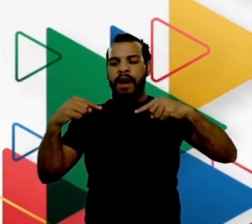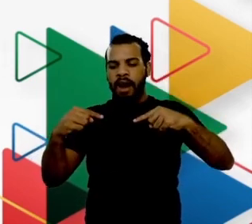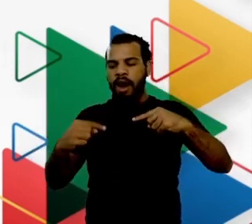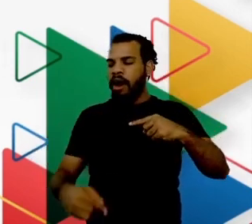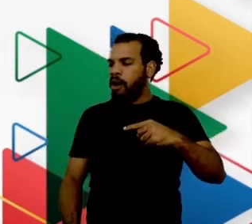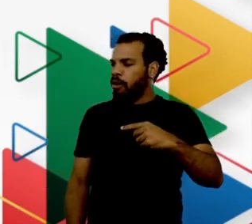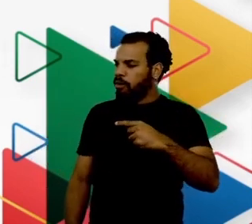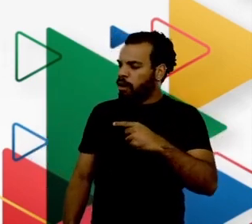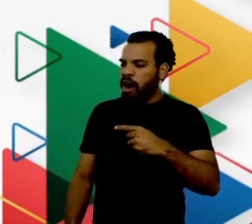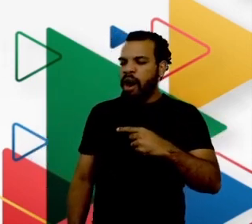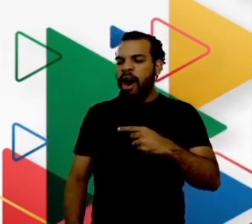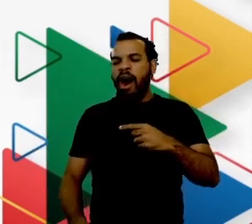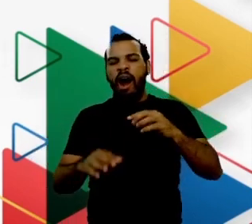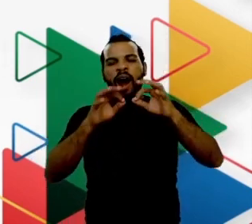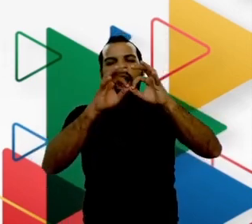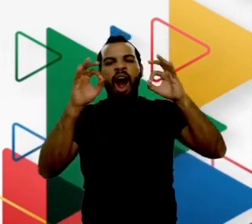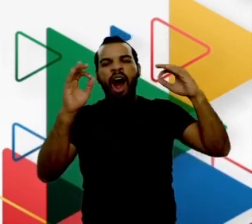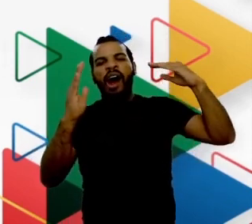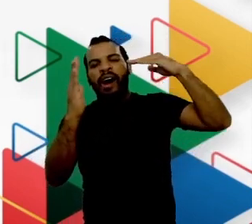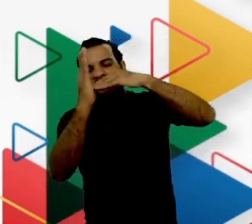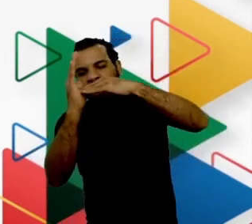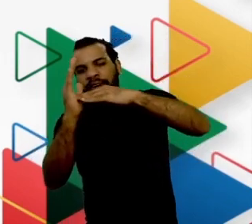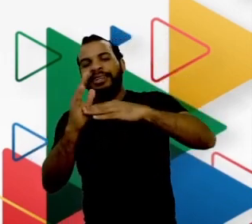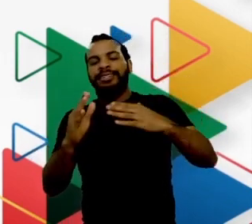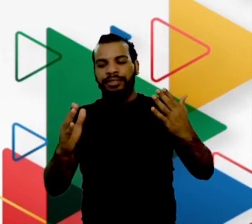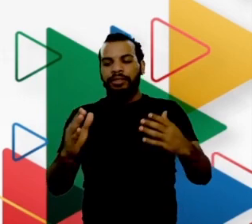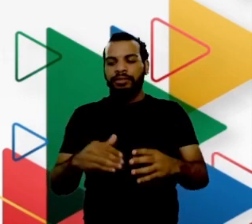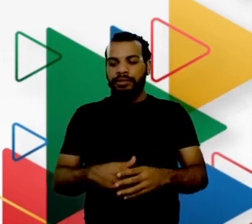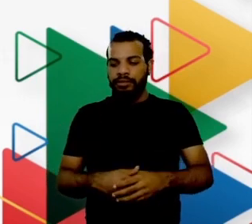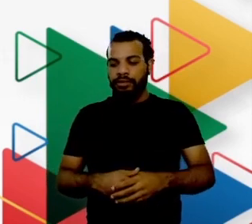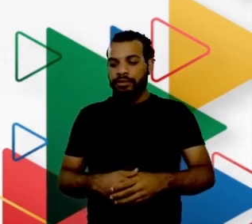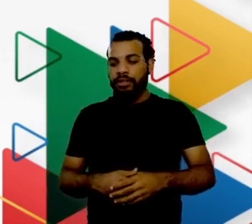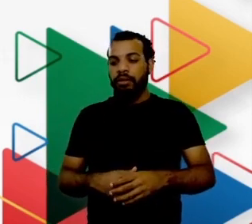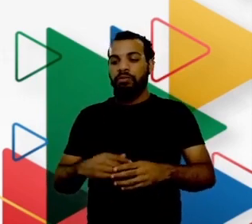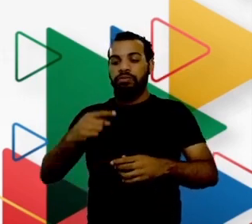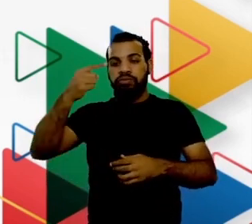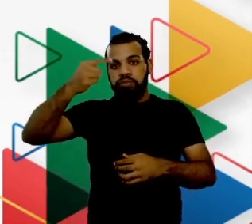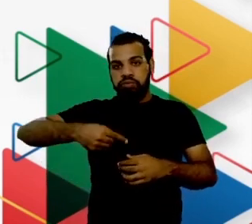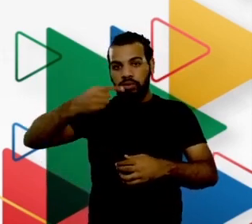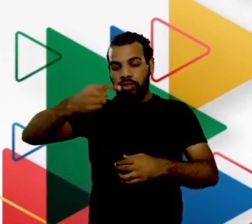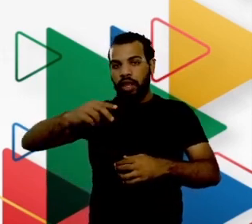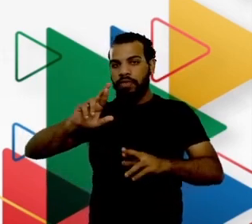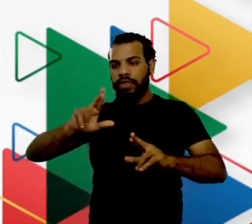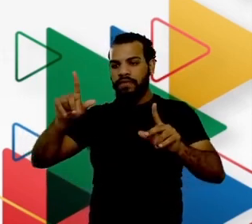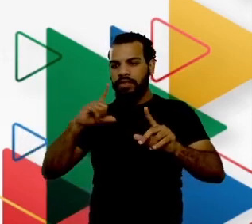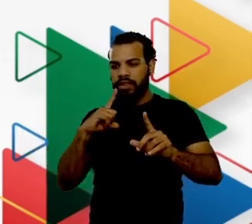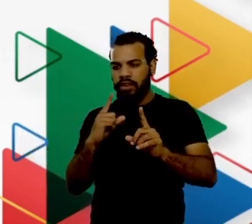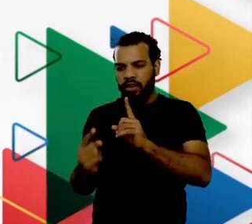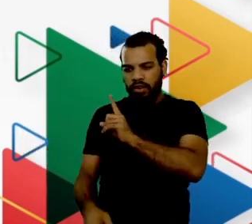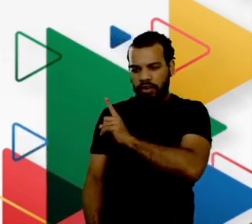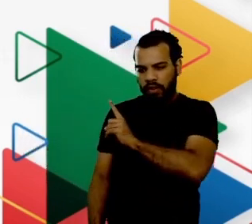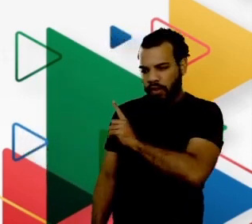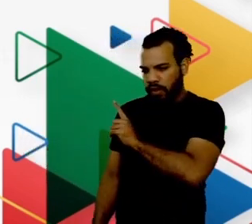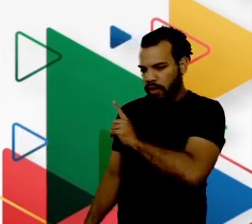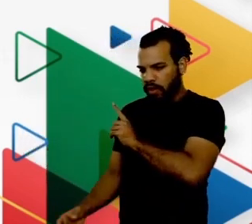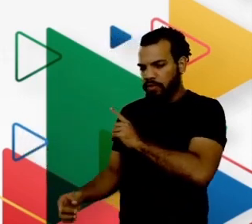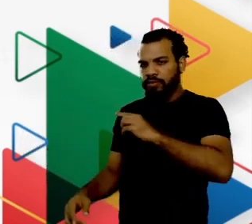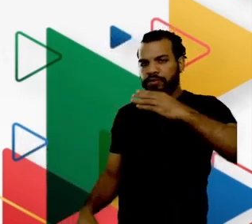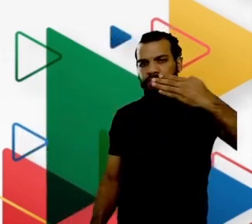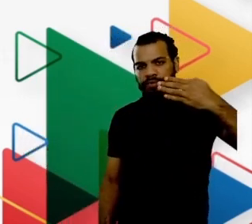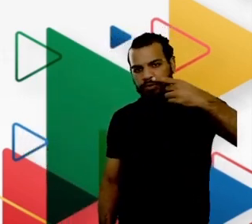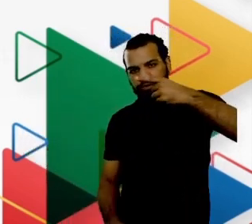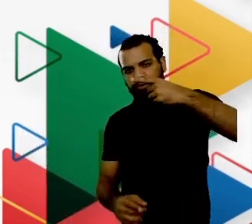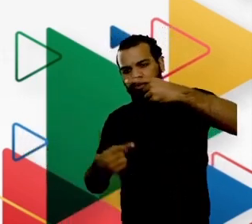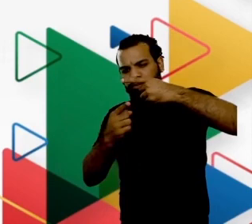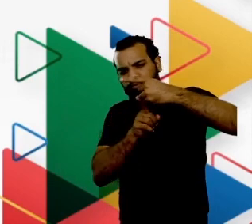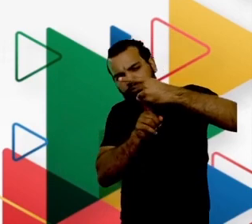um comprimento final L. A diferença é o ΔL. Nogueira, dá um exemplo. Vamos supor